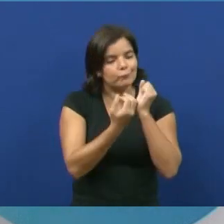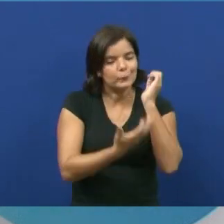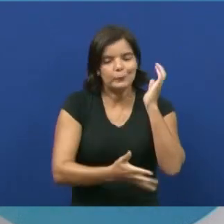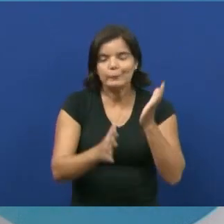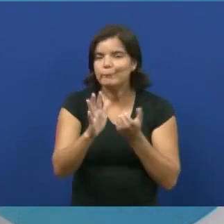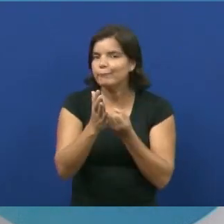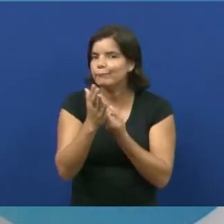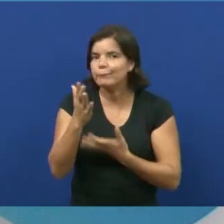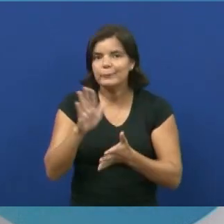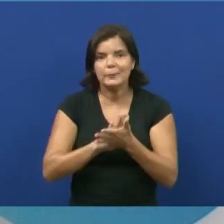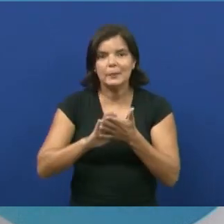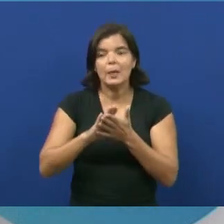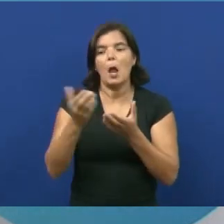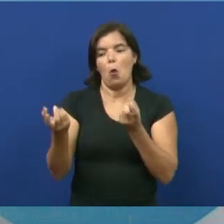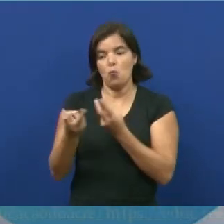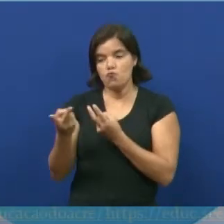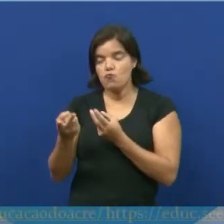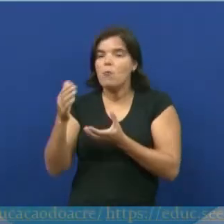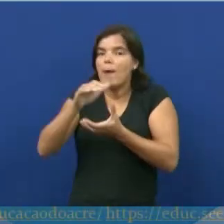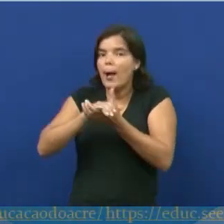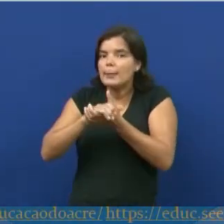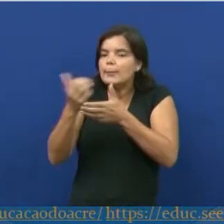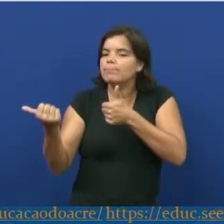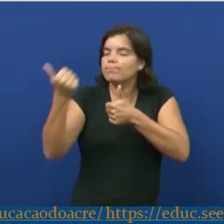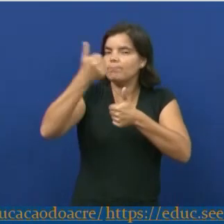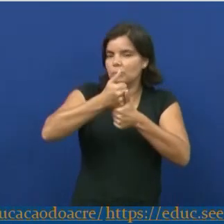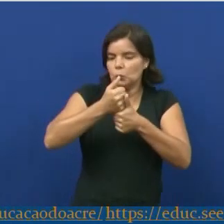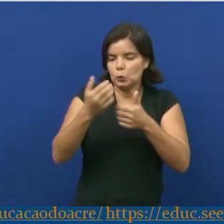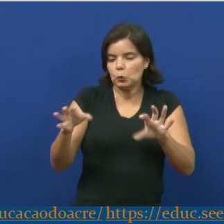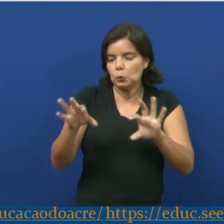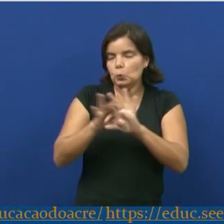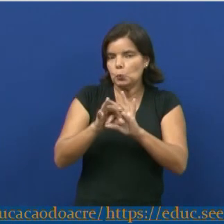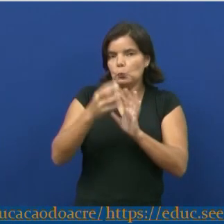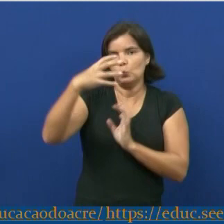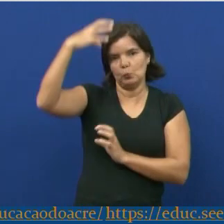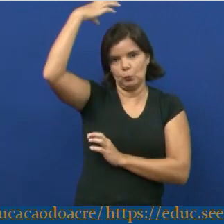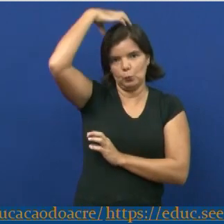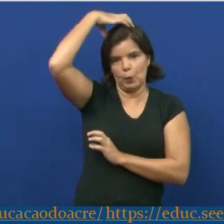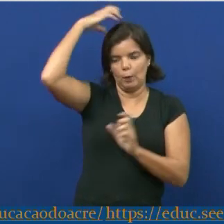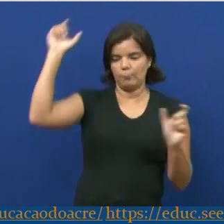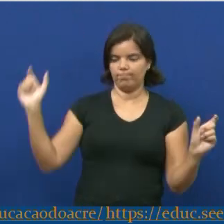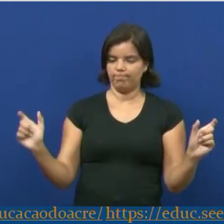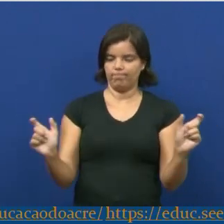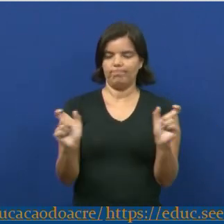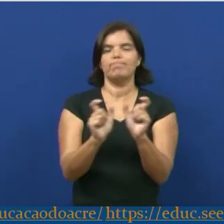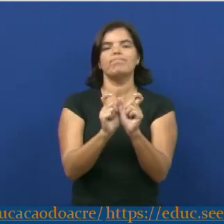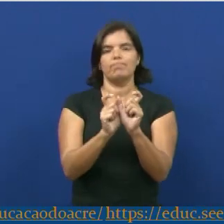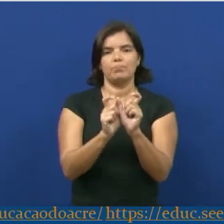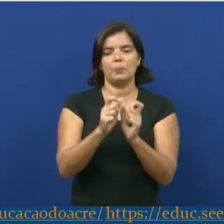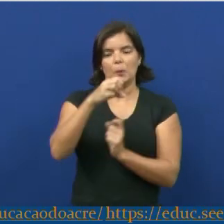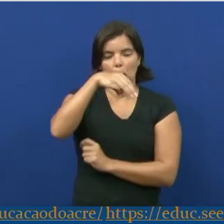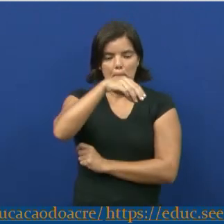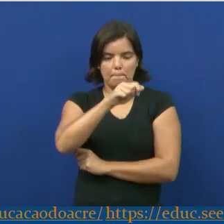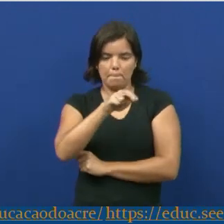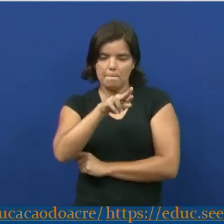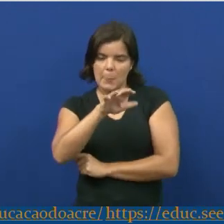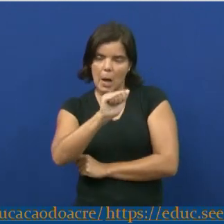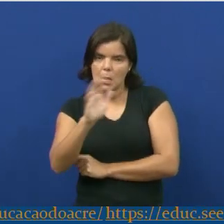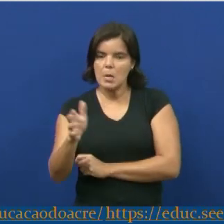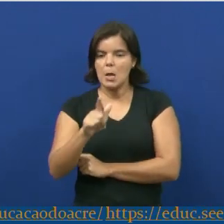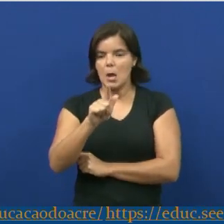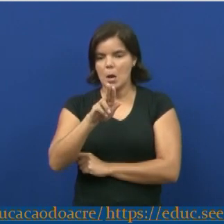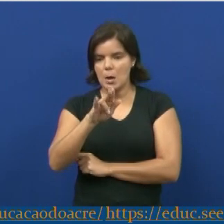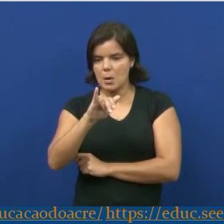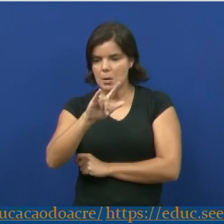Assim, o casal assume o trono e juntam os reinos. Maria e Guilherme aceitam